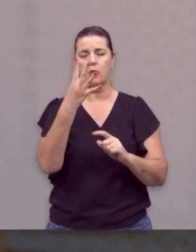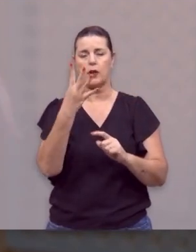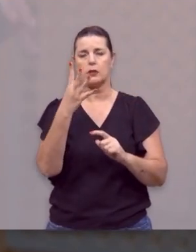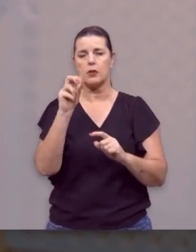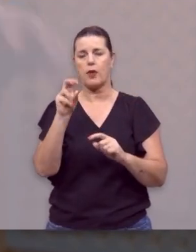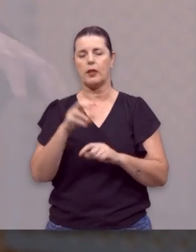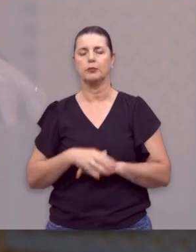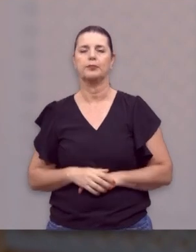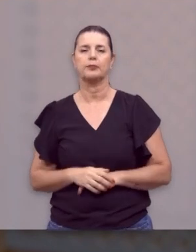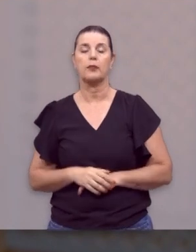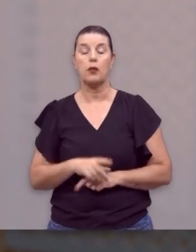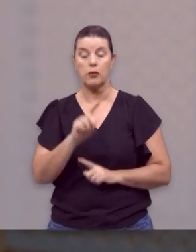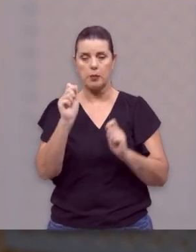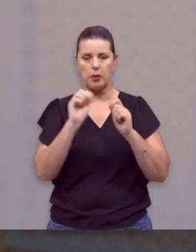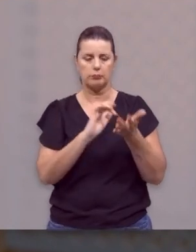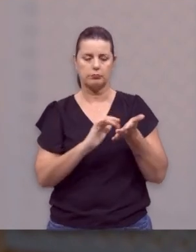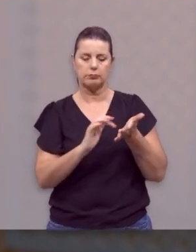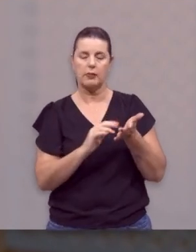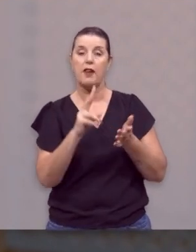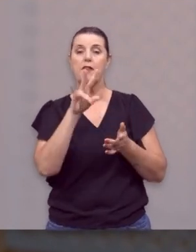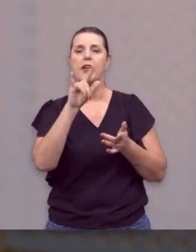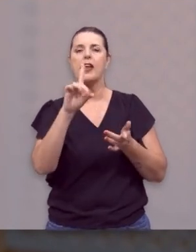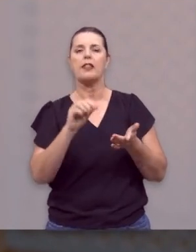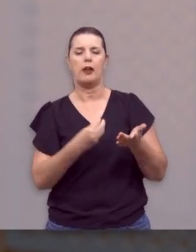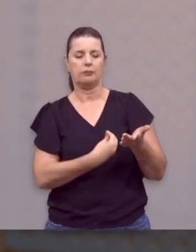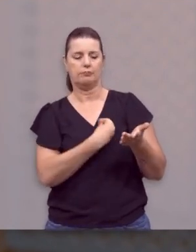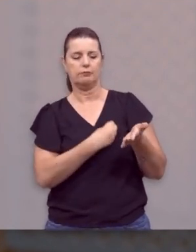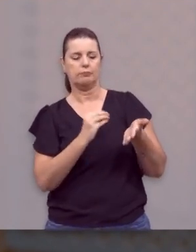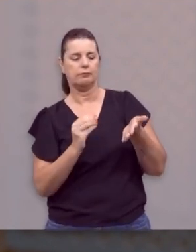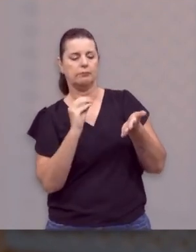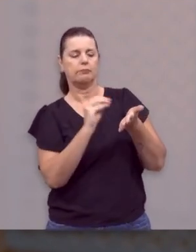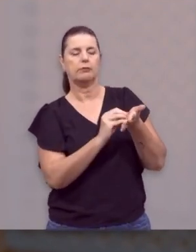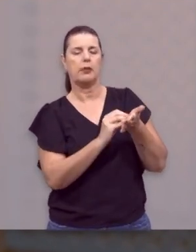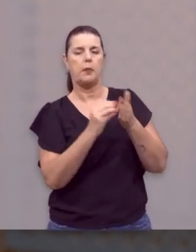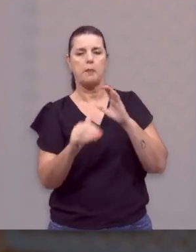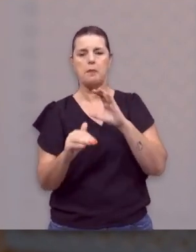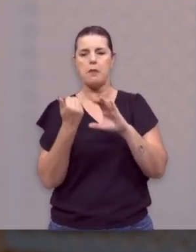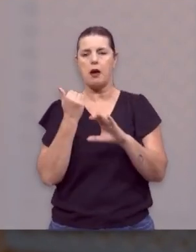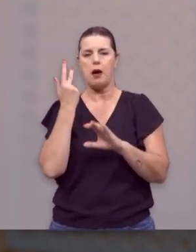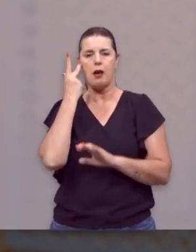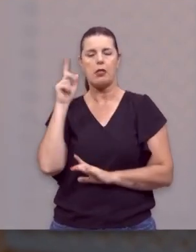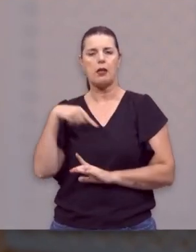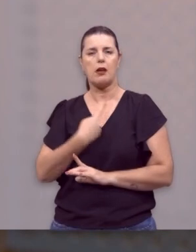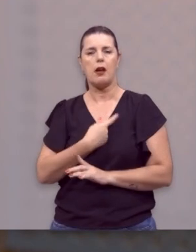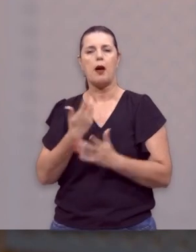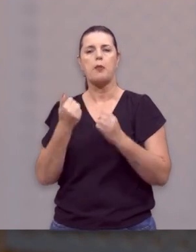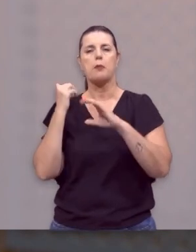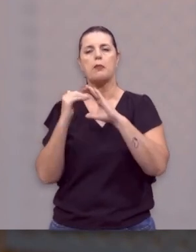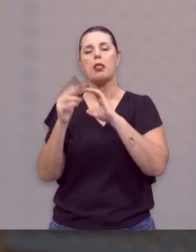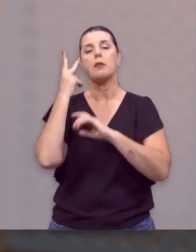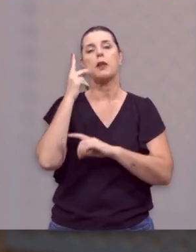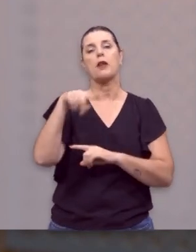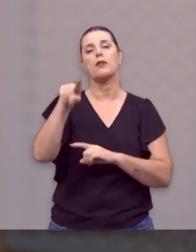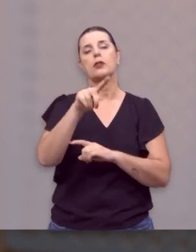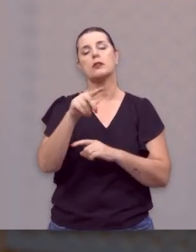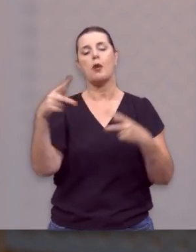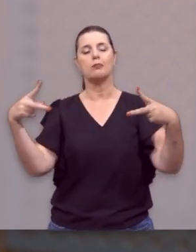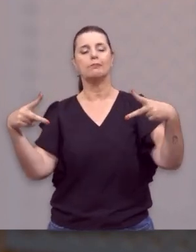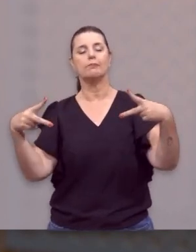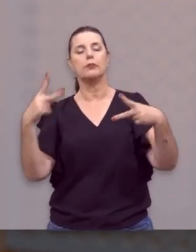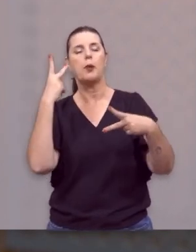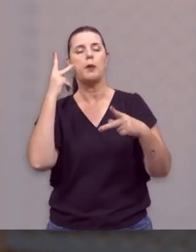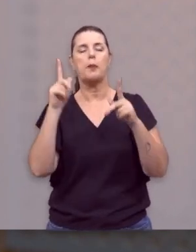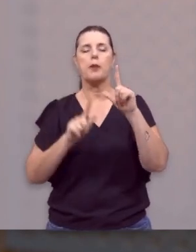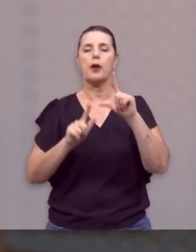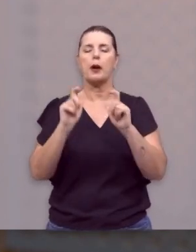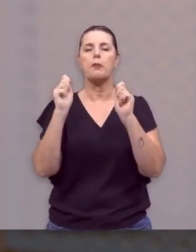18 94 50. Você vai digitar aí a palavra vida, mandando essa mensagem para a gente vai encaminhar para você esse programa.